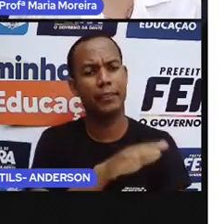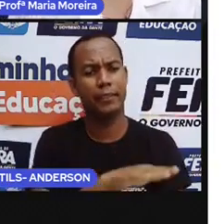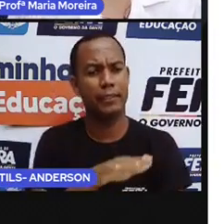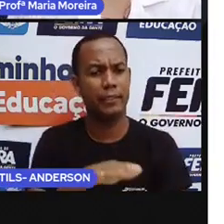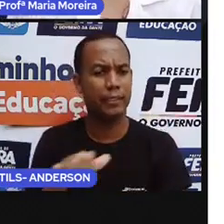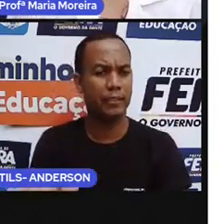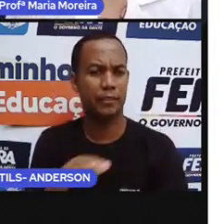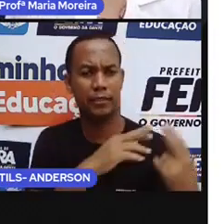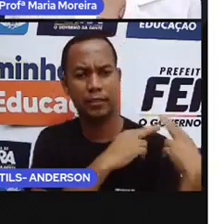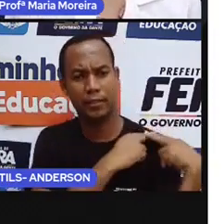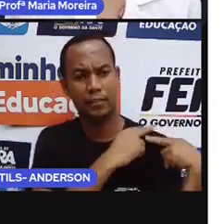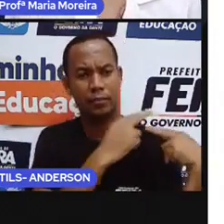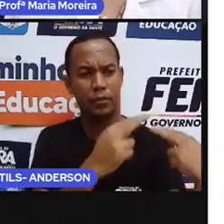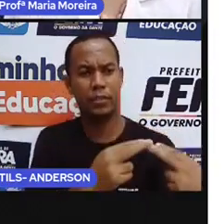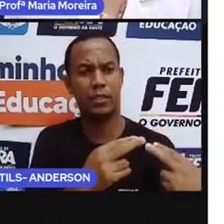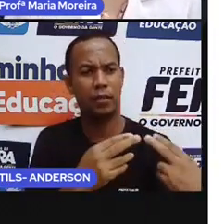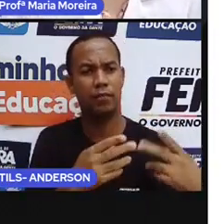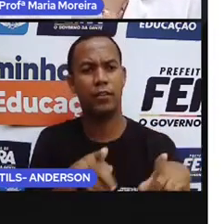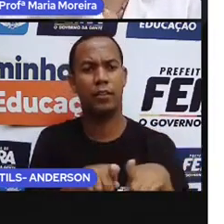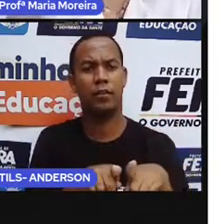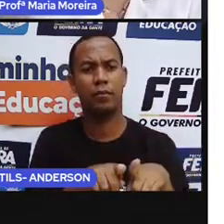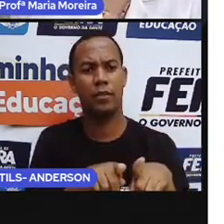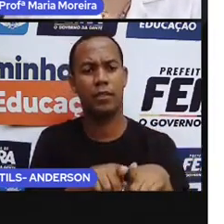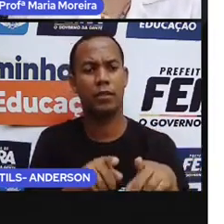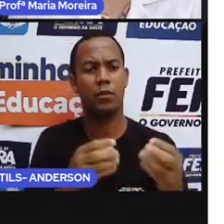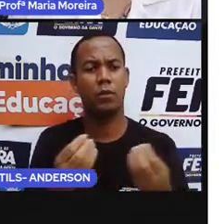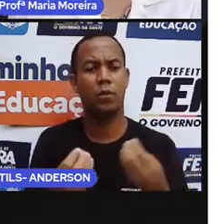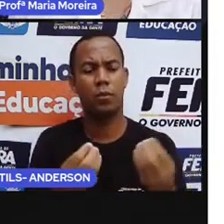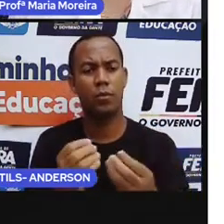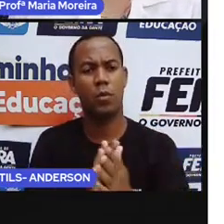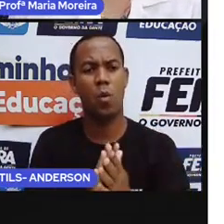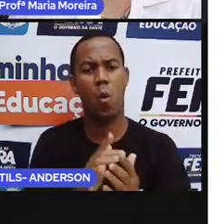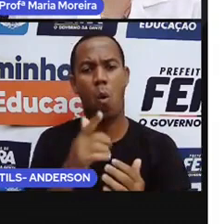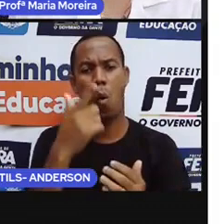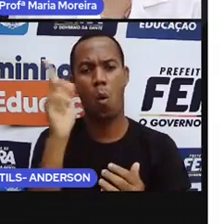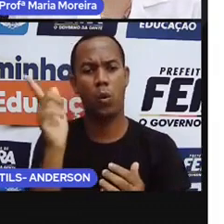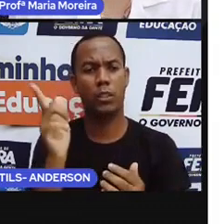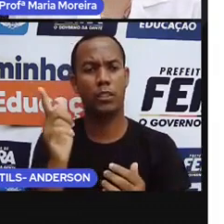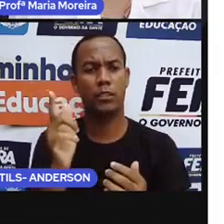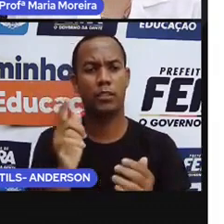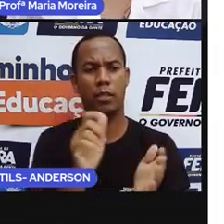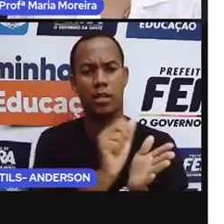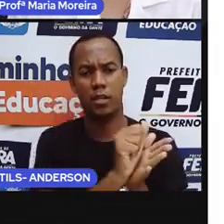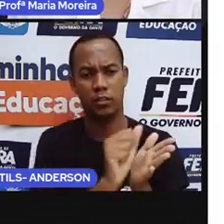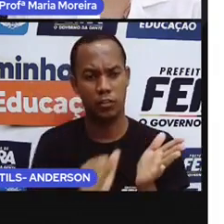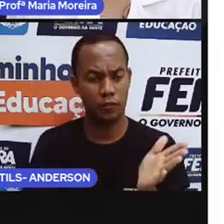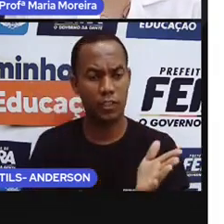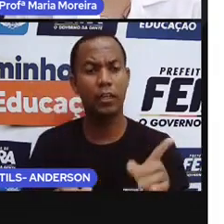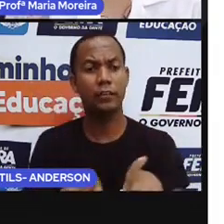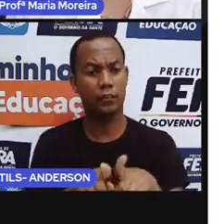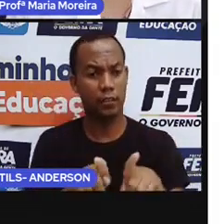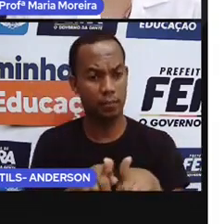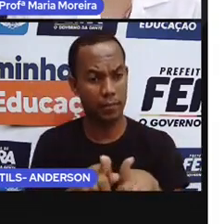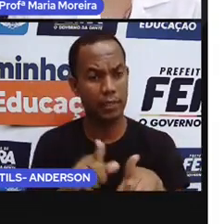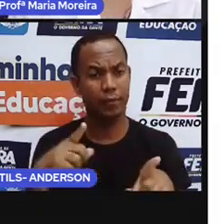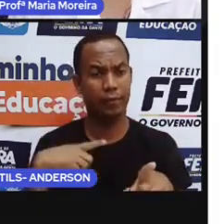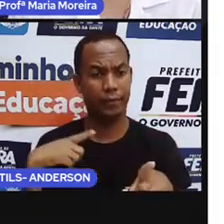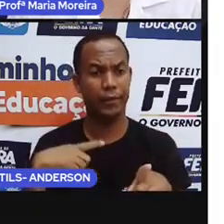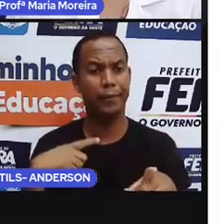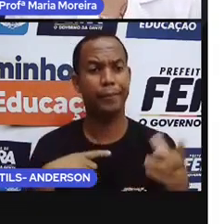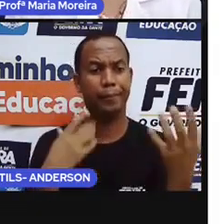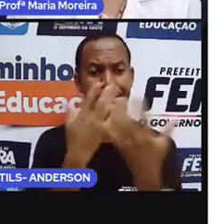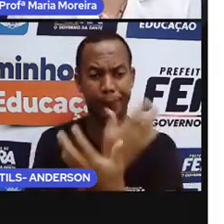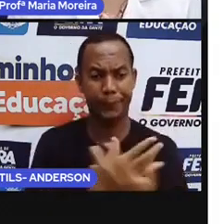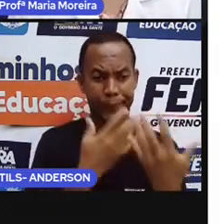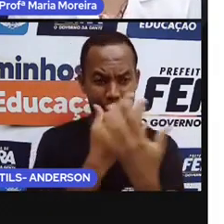com os responsáveis para as igrejas, para outras atividades religiosas, já repararam que a música, ela está sempre